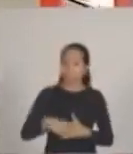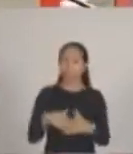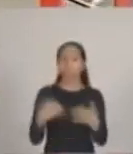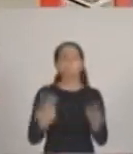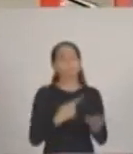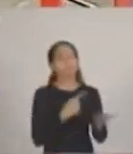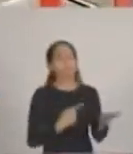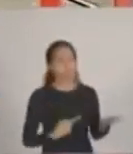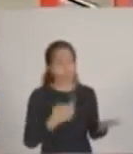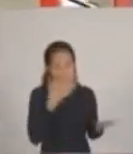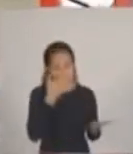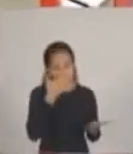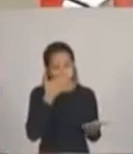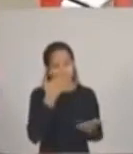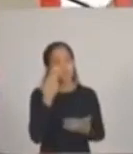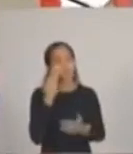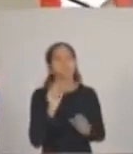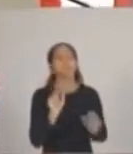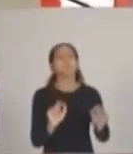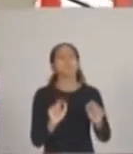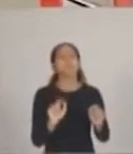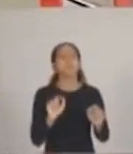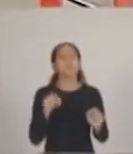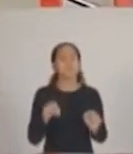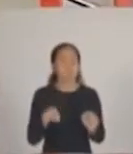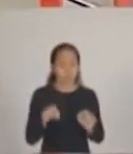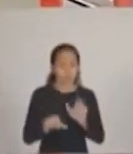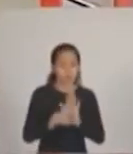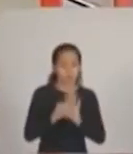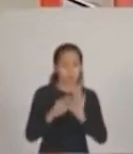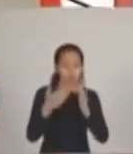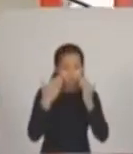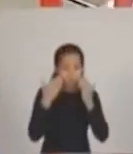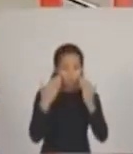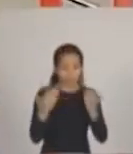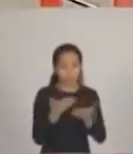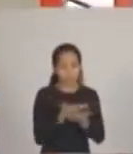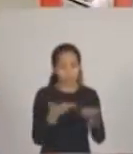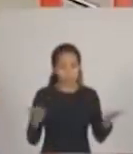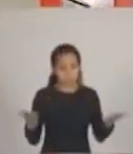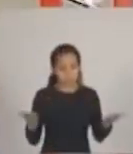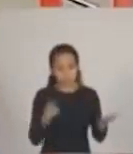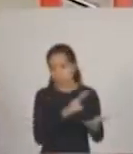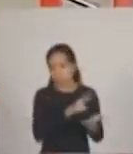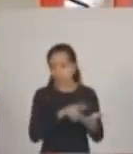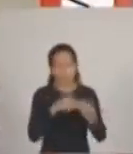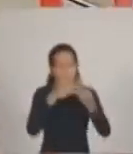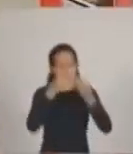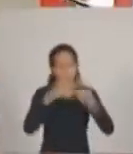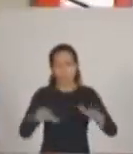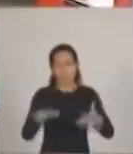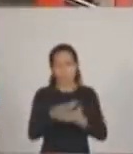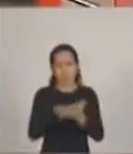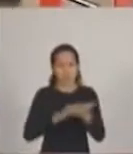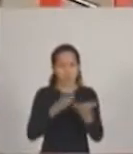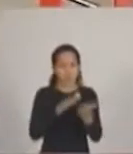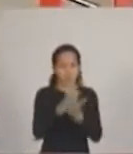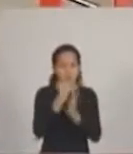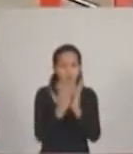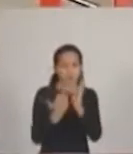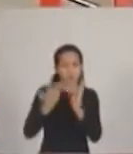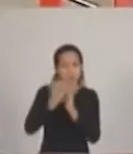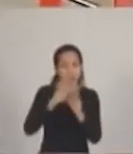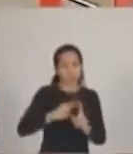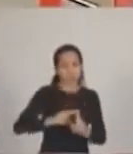presidente, entendo eu que essa lei que apresentamos não causa nenhum prejuízo, nenhum custo extra para o Estado do Espírito